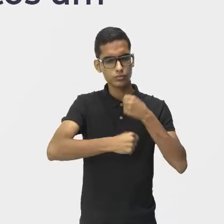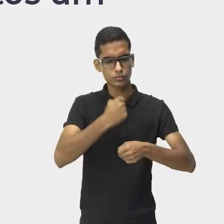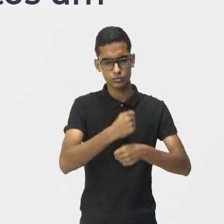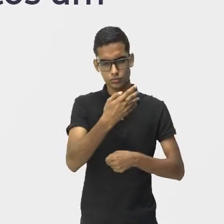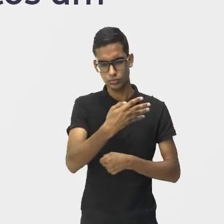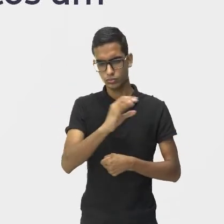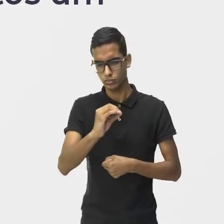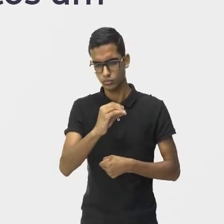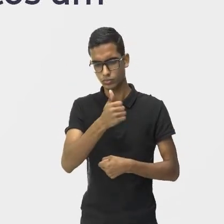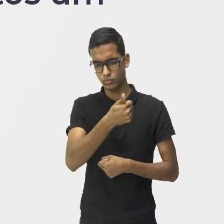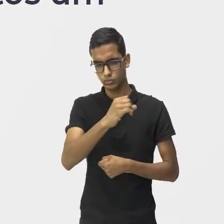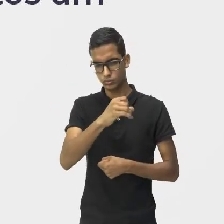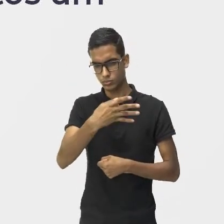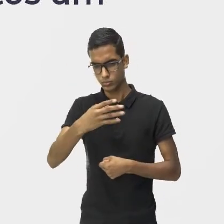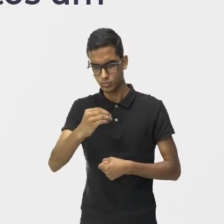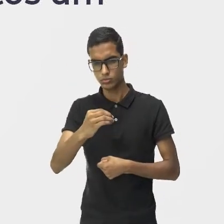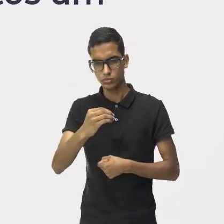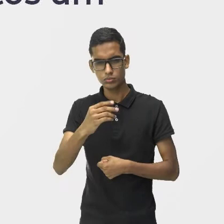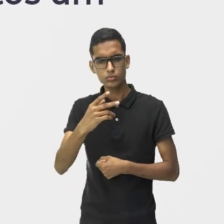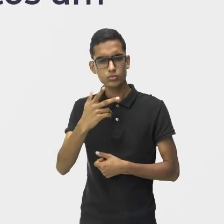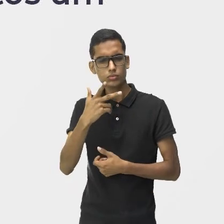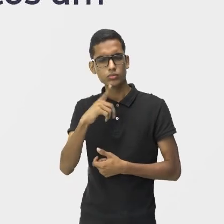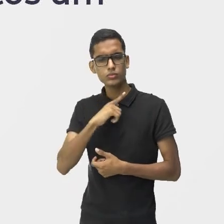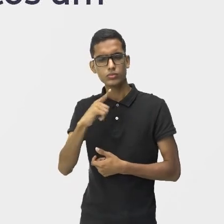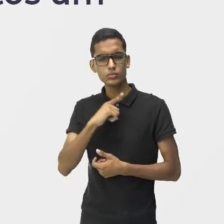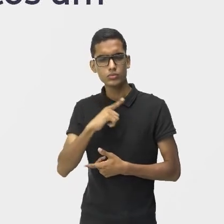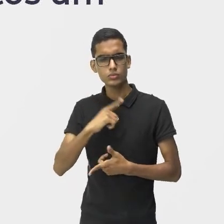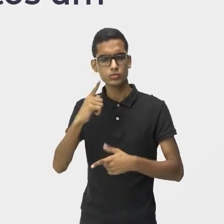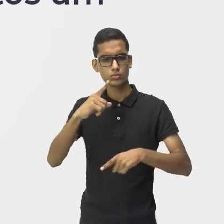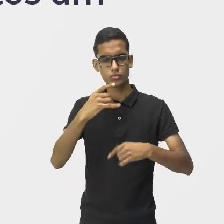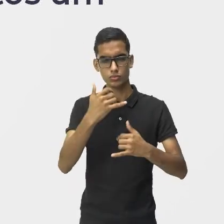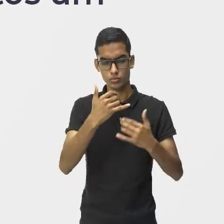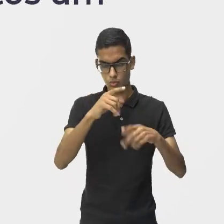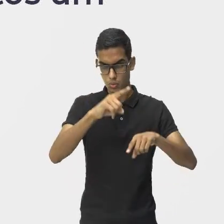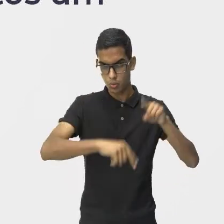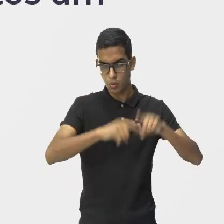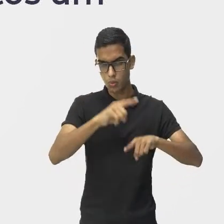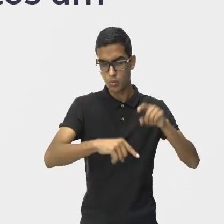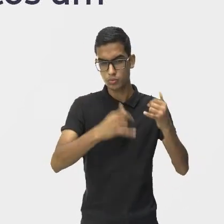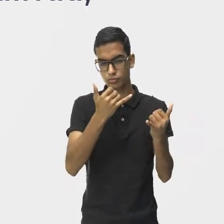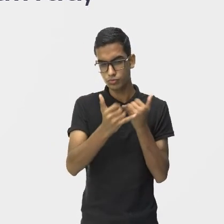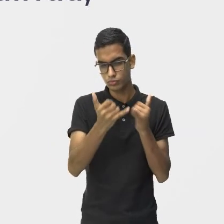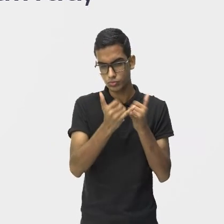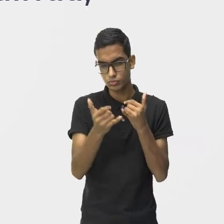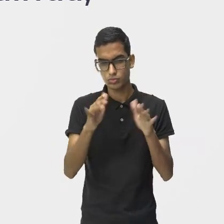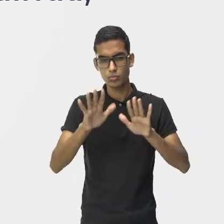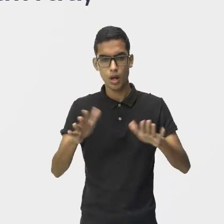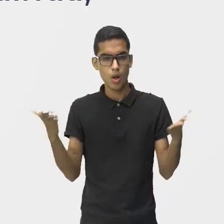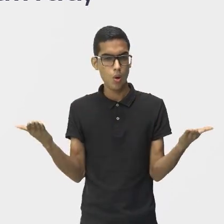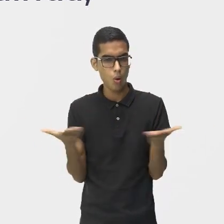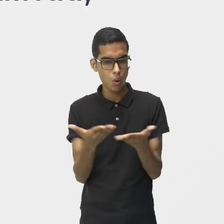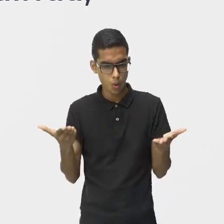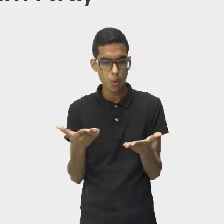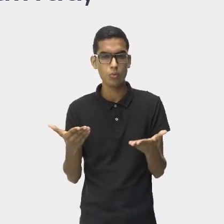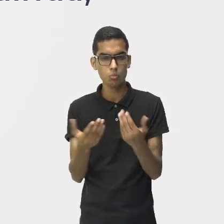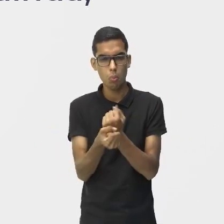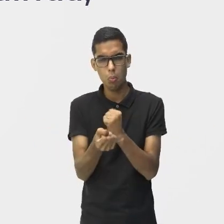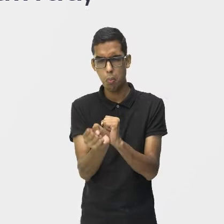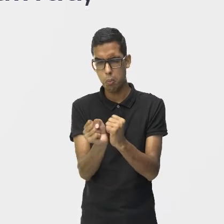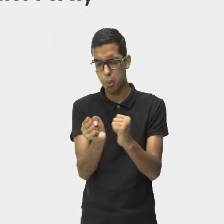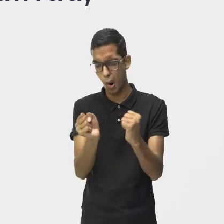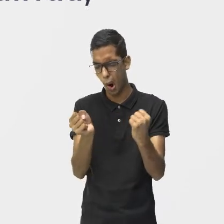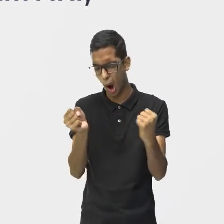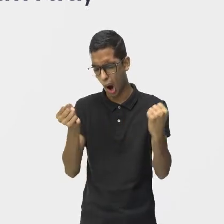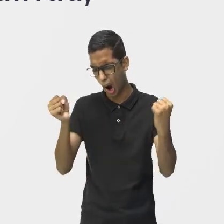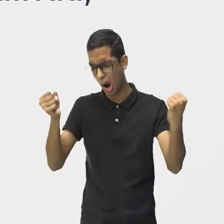semelhança, de parentesco. Isso nós já percebemos e hoje Graças a esse espantoso